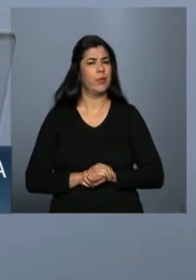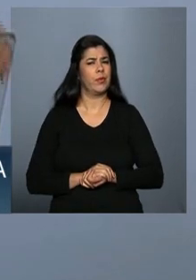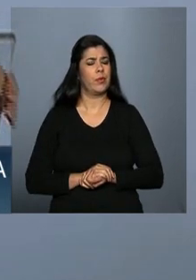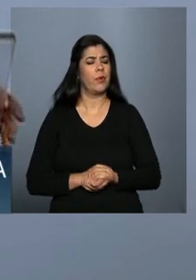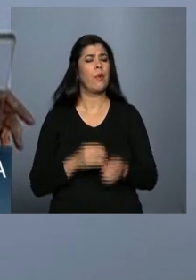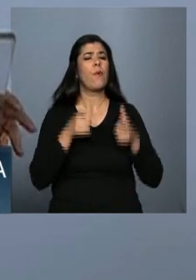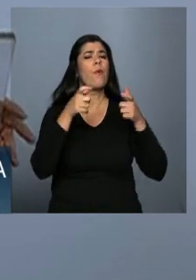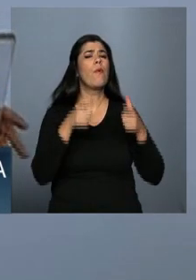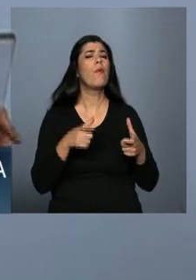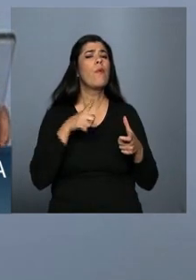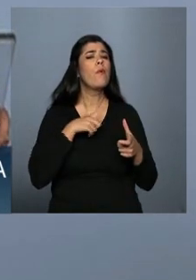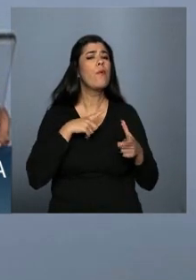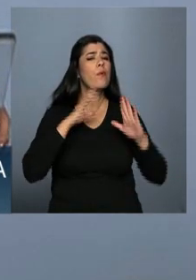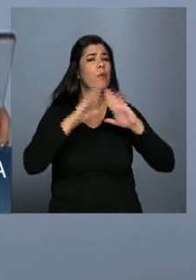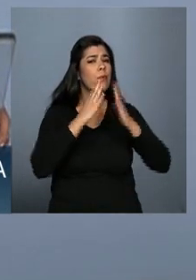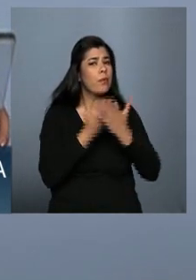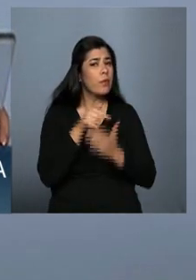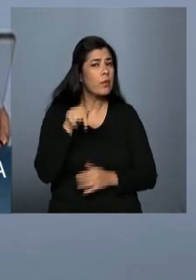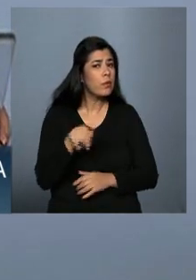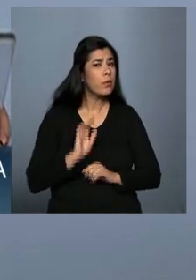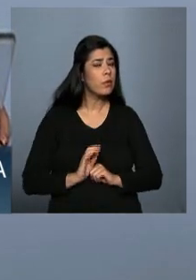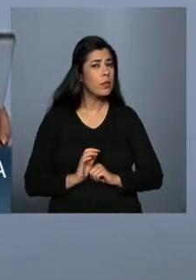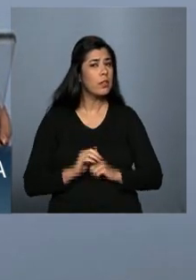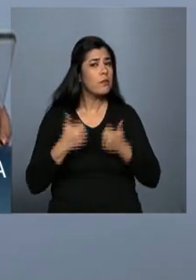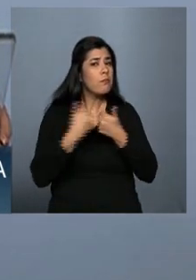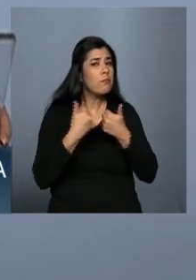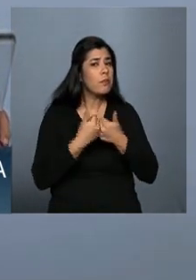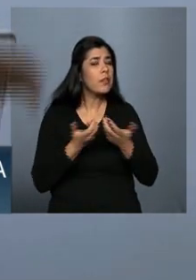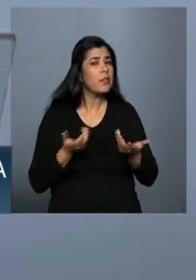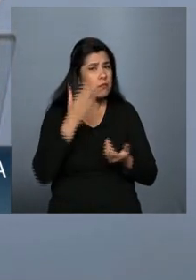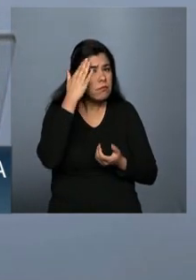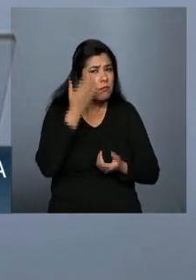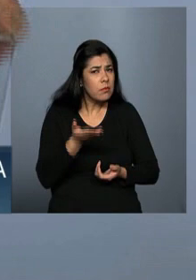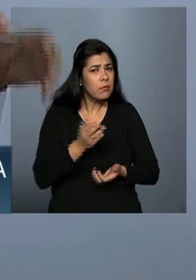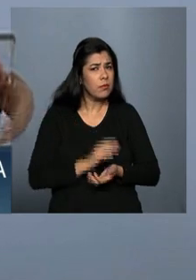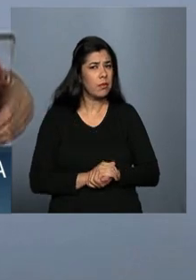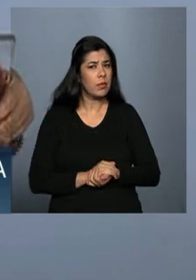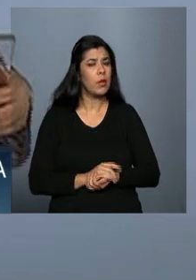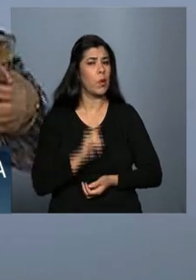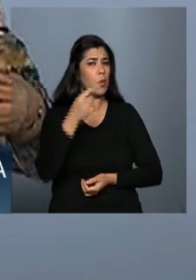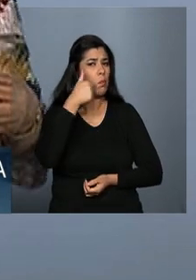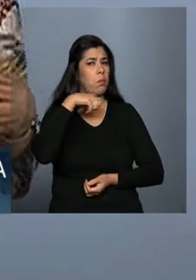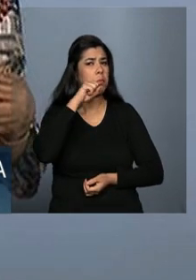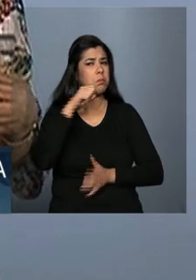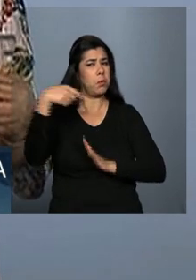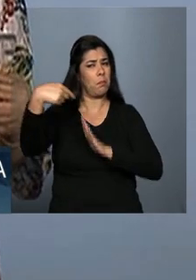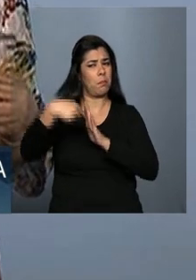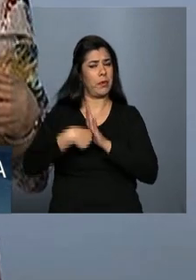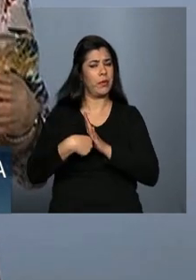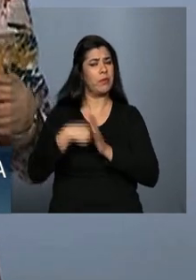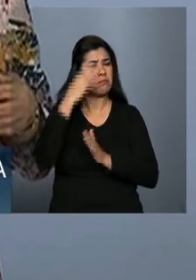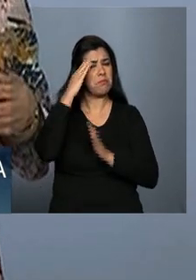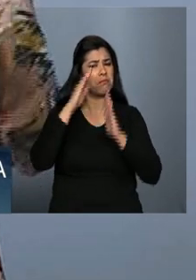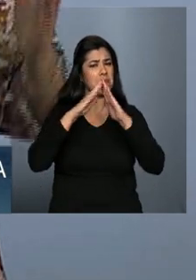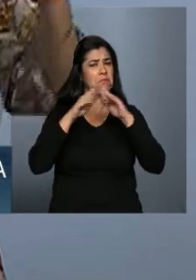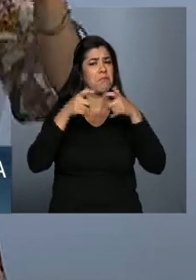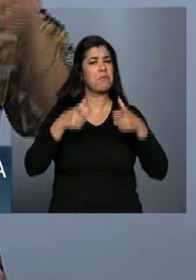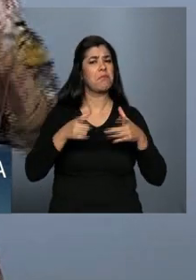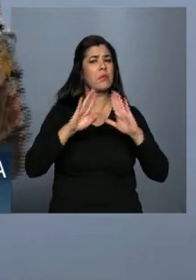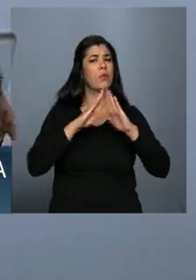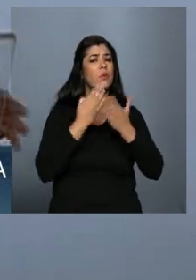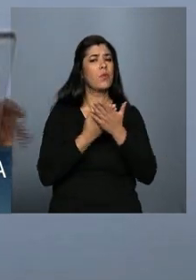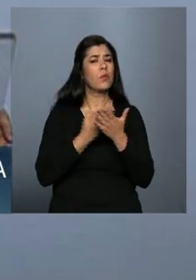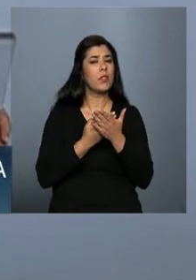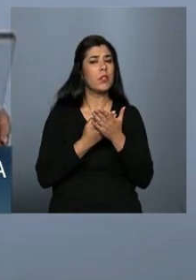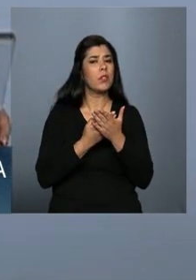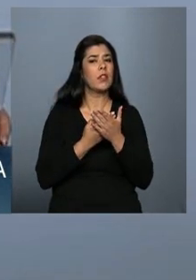onde ficava a escola aqui perto. Uma das mães com quem eu falei. E eu